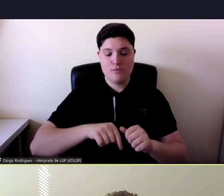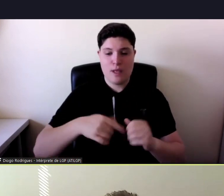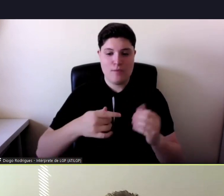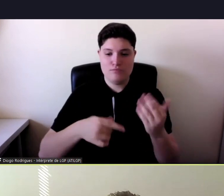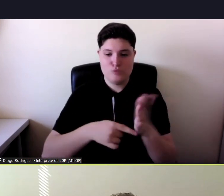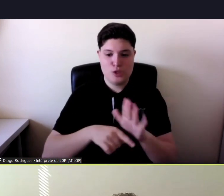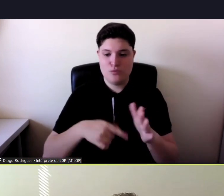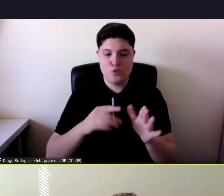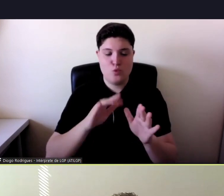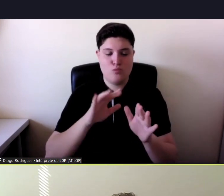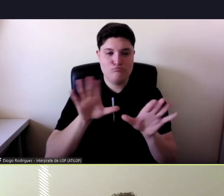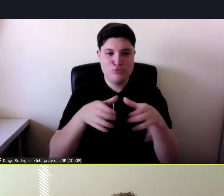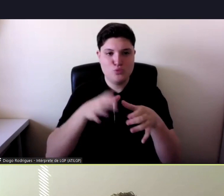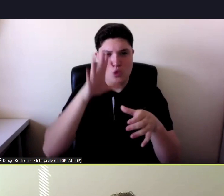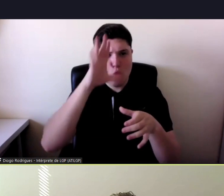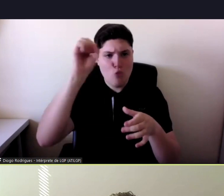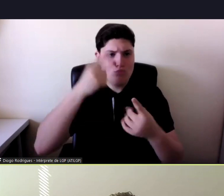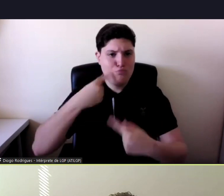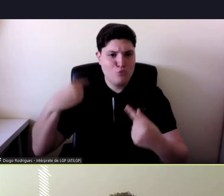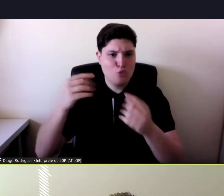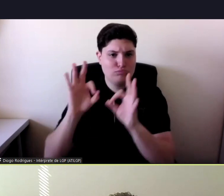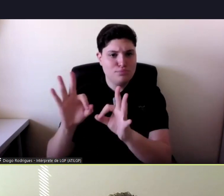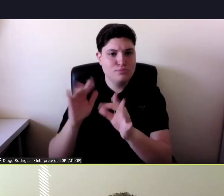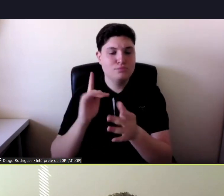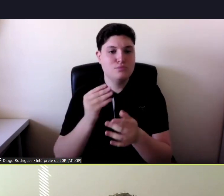com certeza, através de